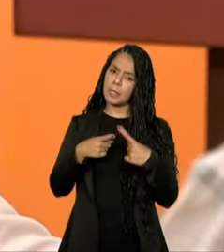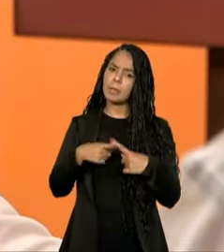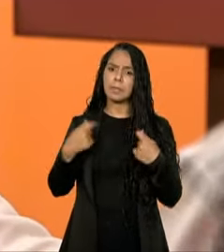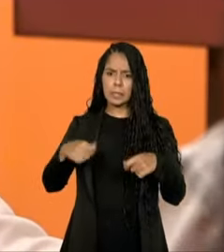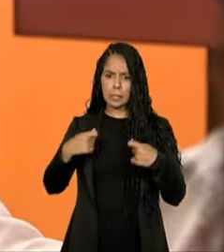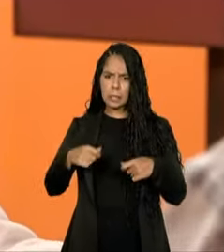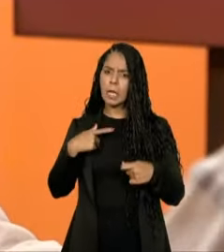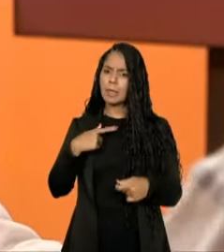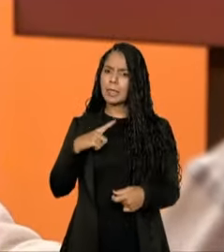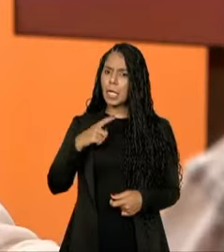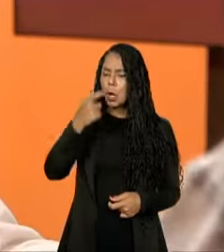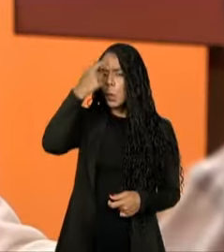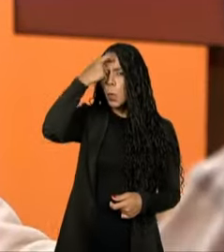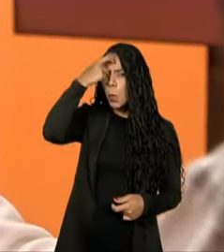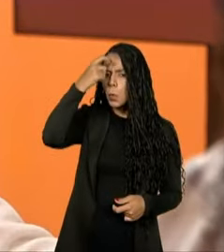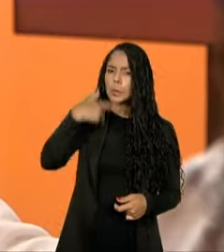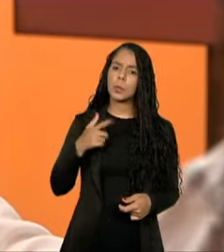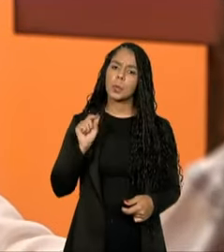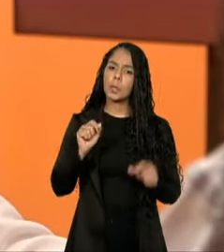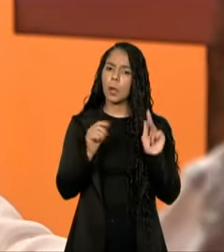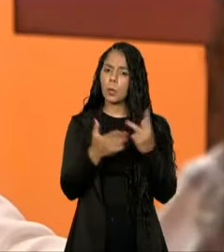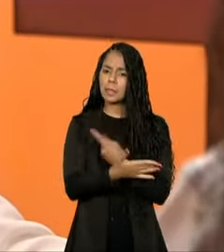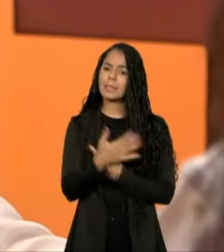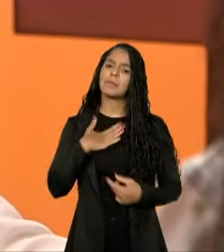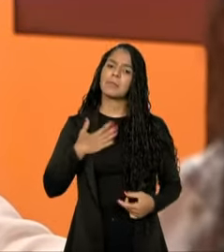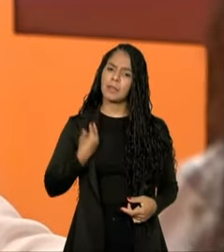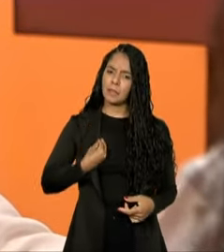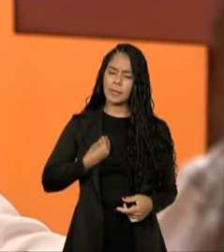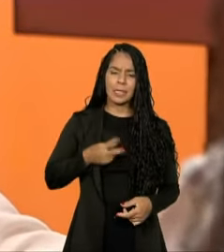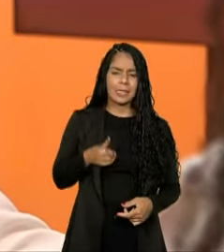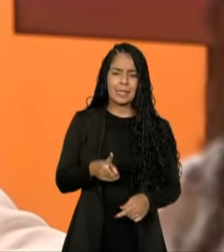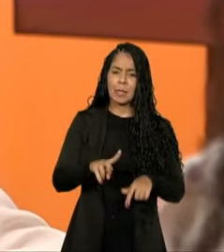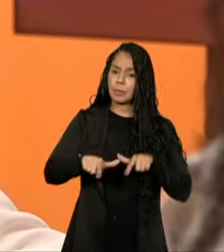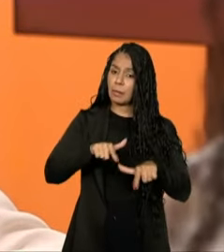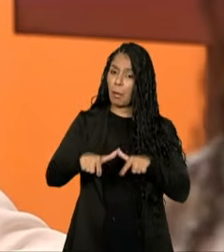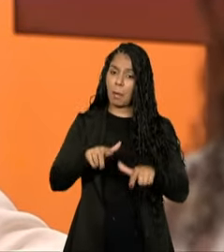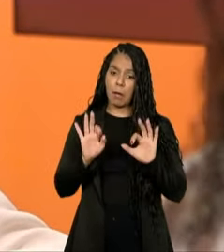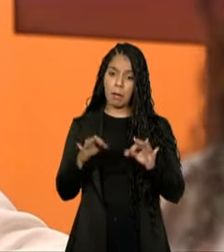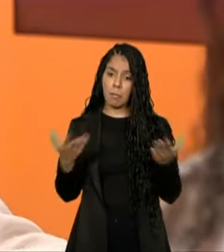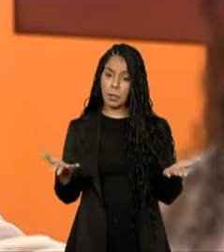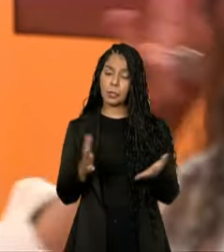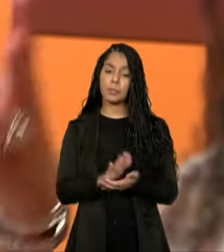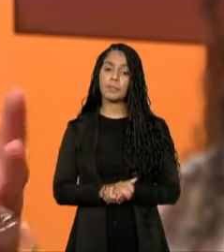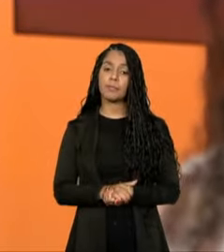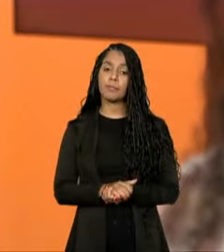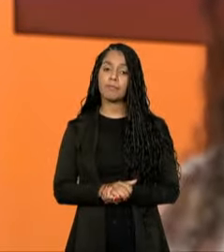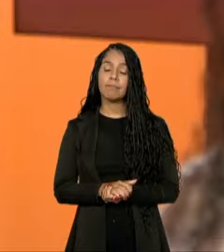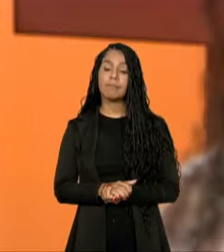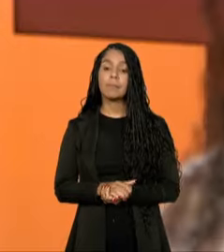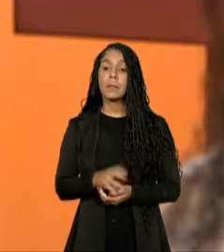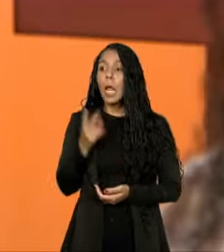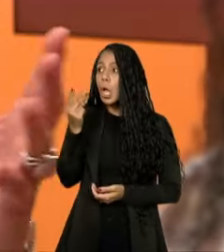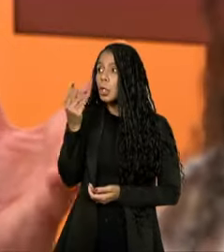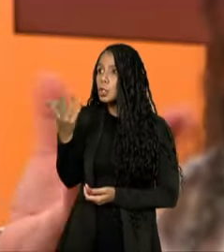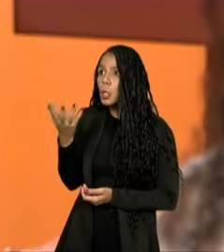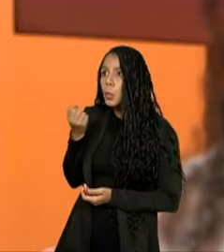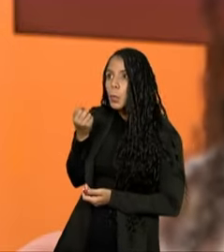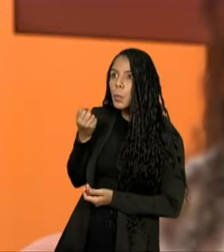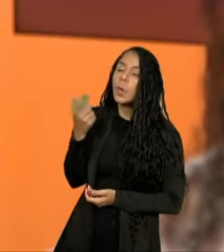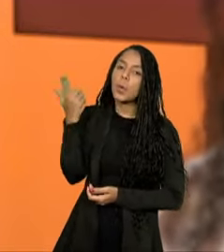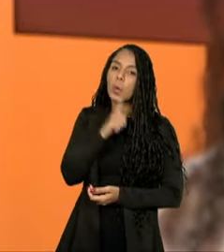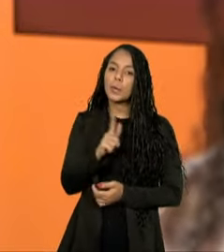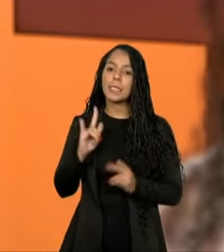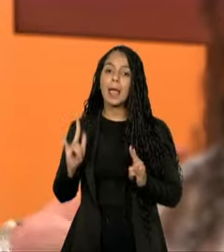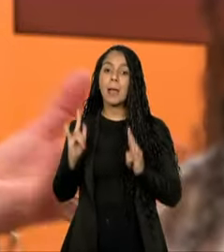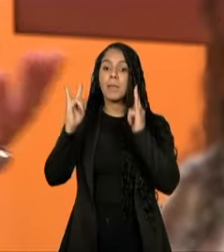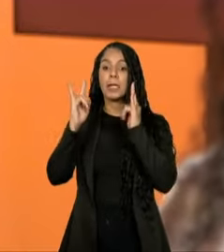essa noção do que eu tinha passado na minha vida, que minha vida foi toda de trabalho mesmo. E eu entrou um dinheirinho, eu podia comprar um apartamento maior